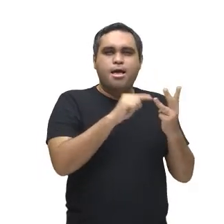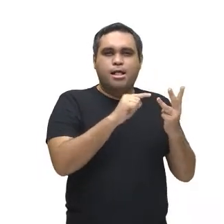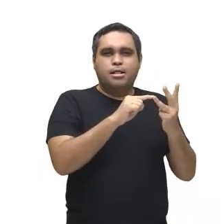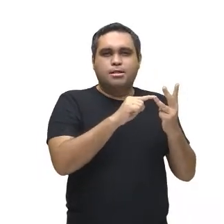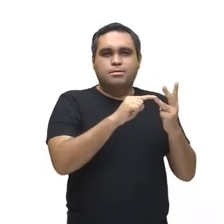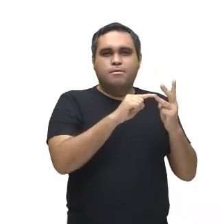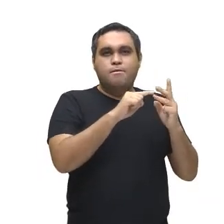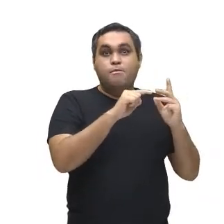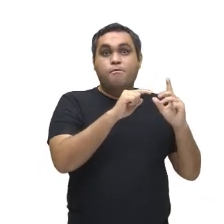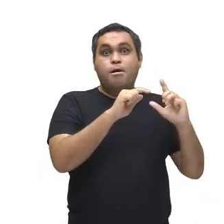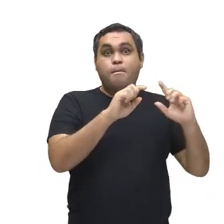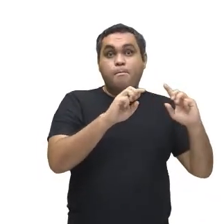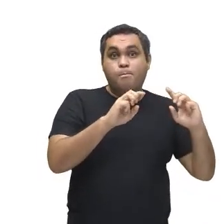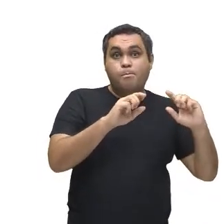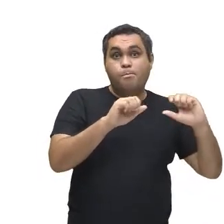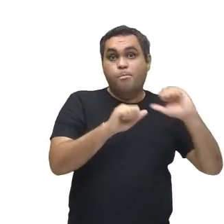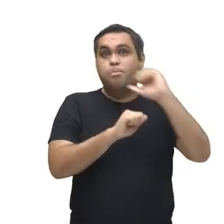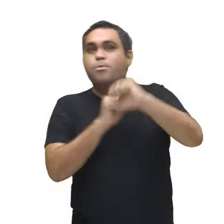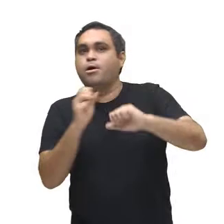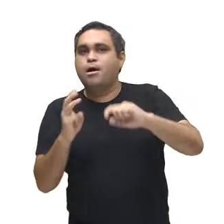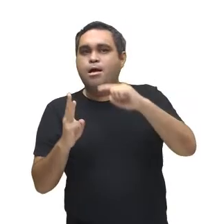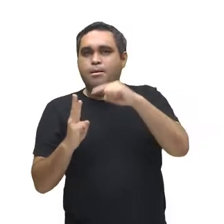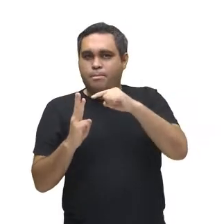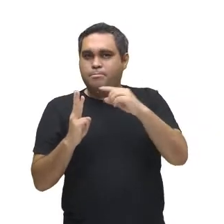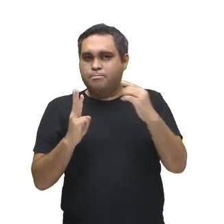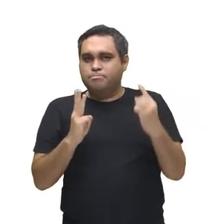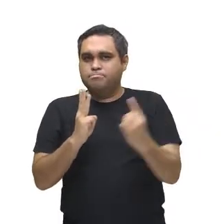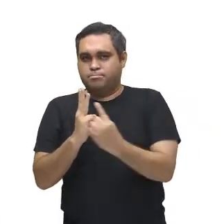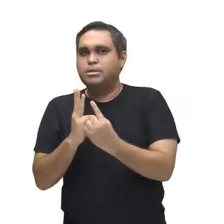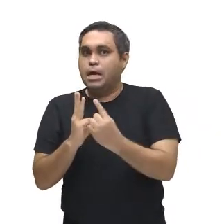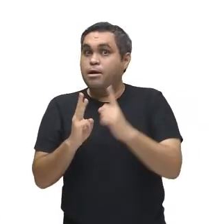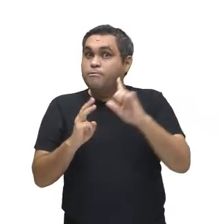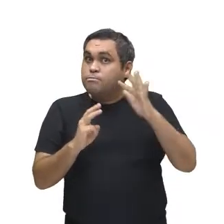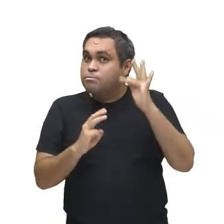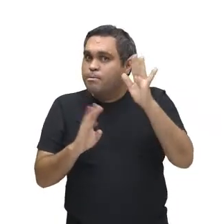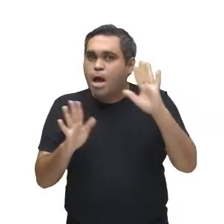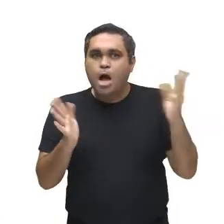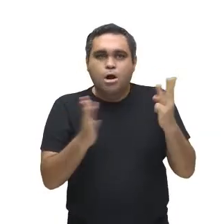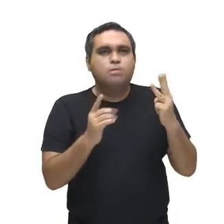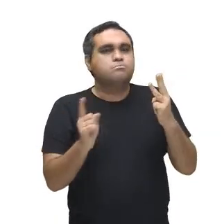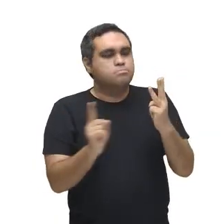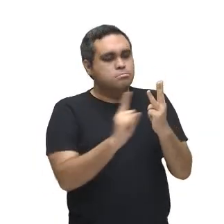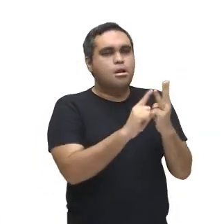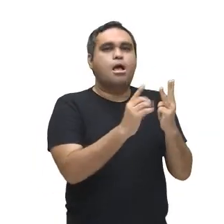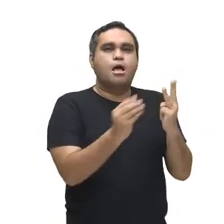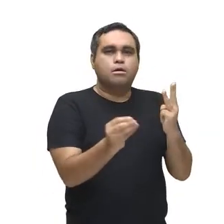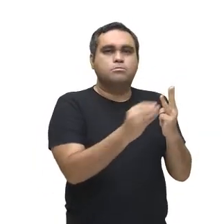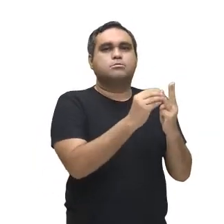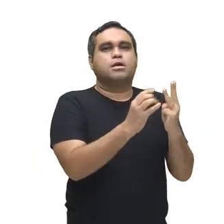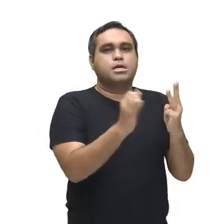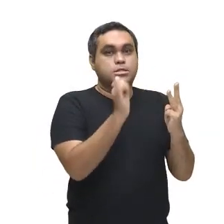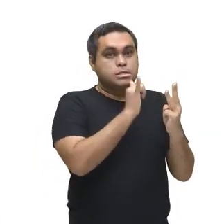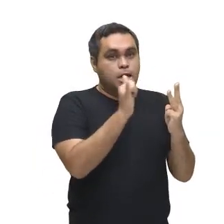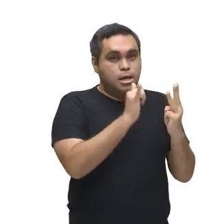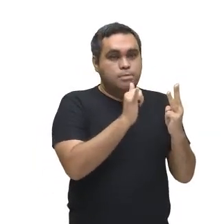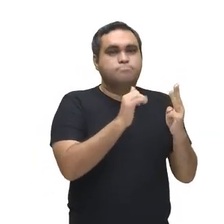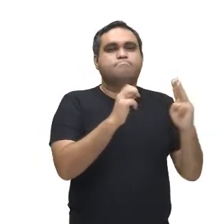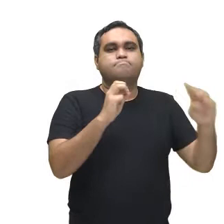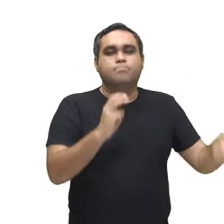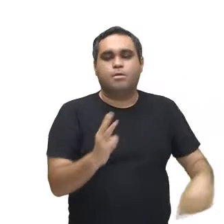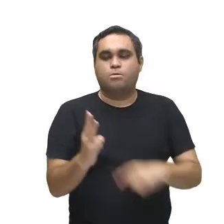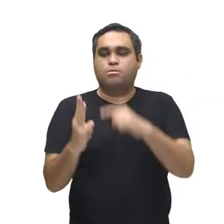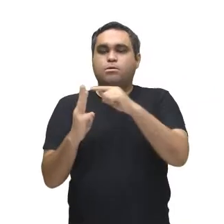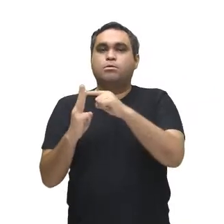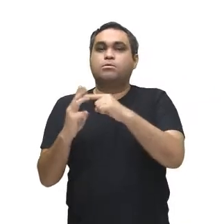vai tratar a Itália como membro da Tríplice Aliança. De outro lado, para